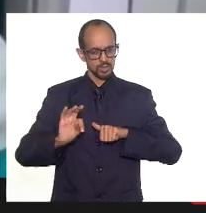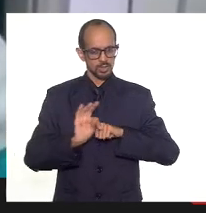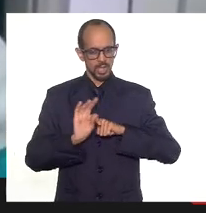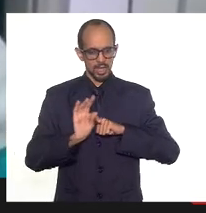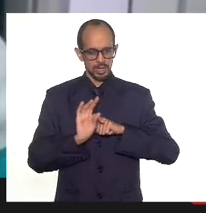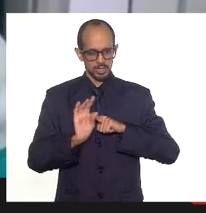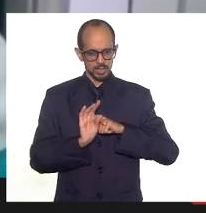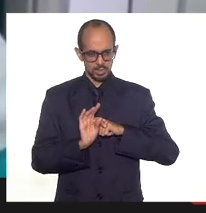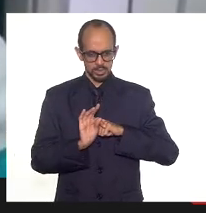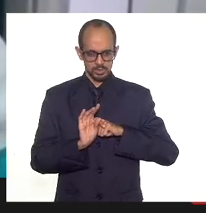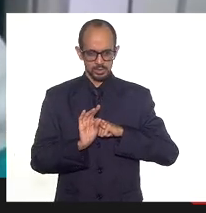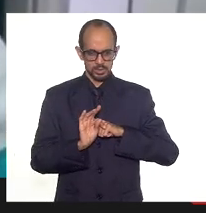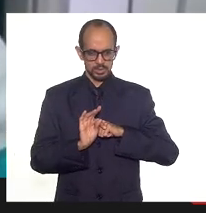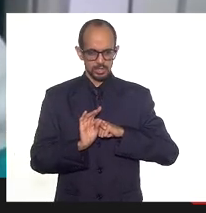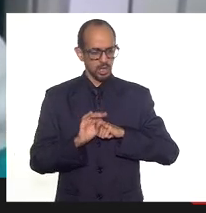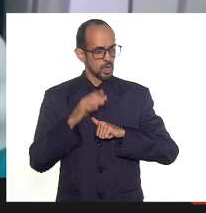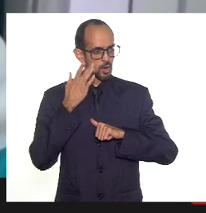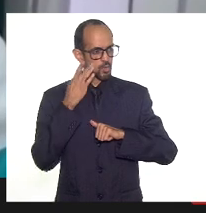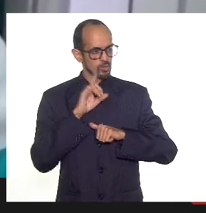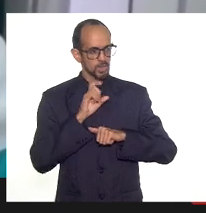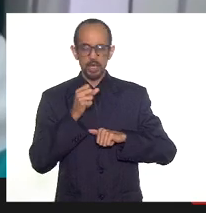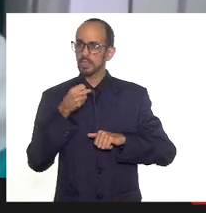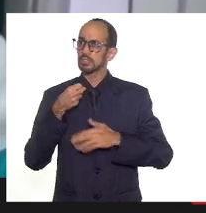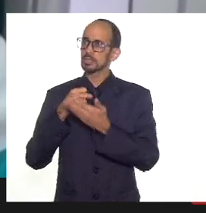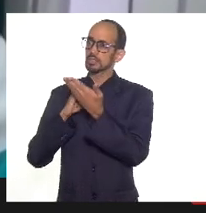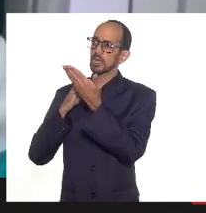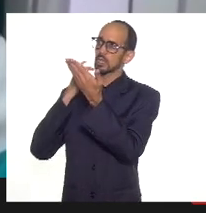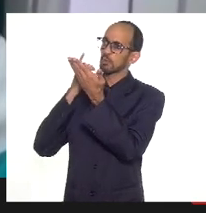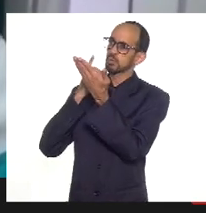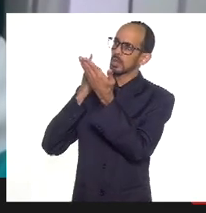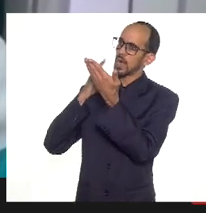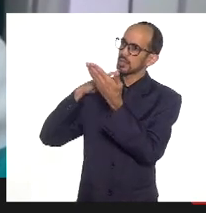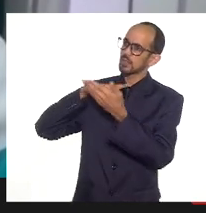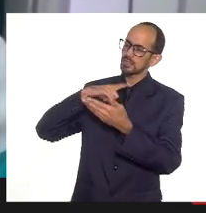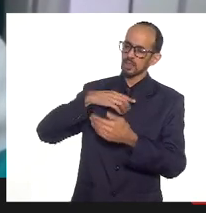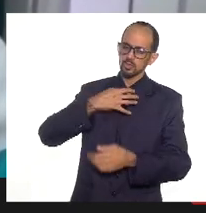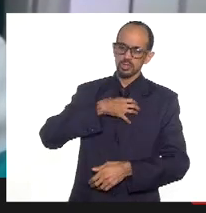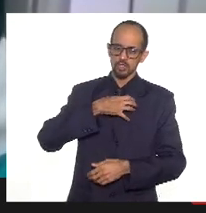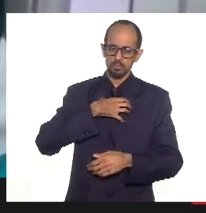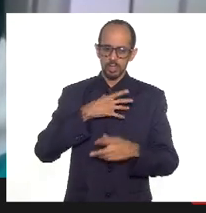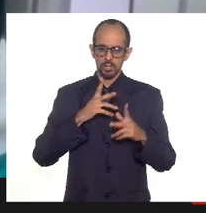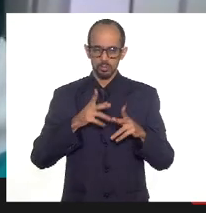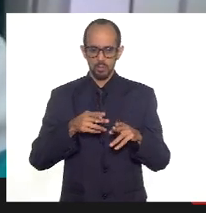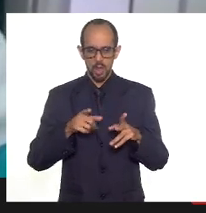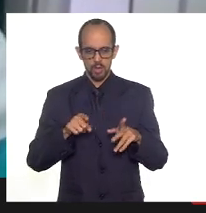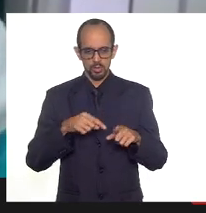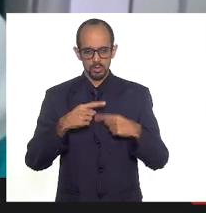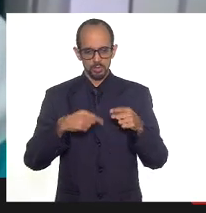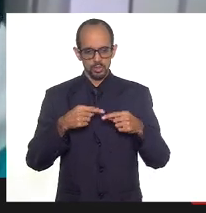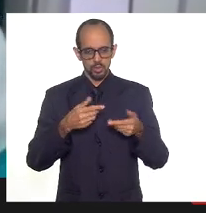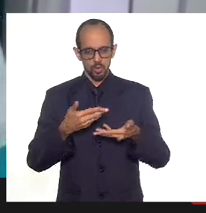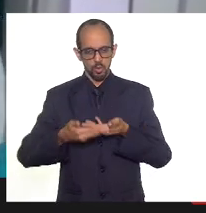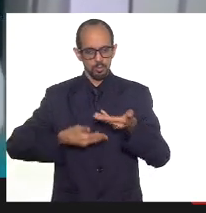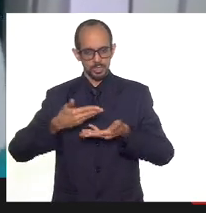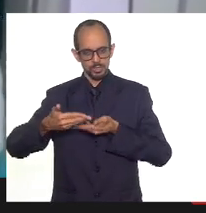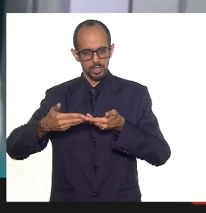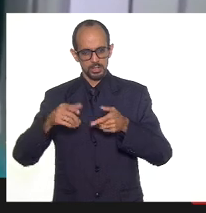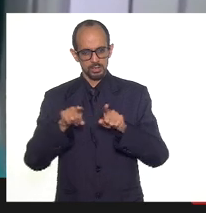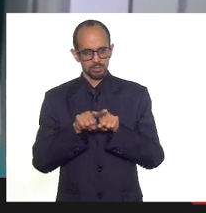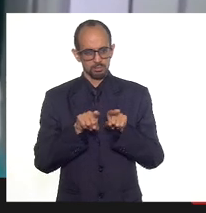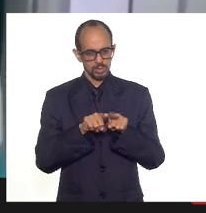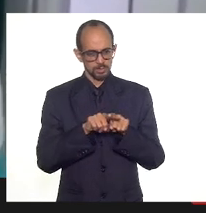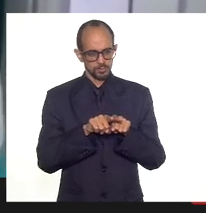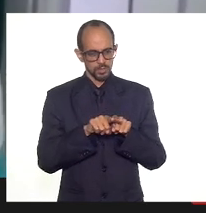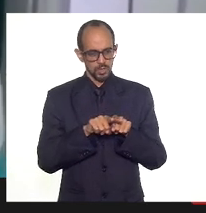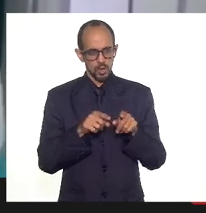Célia Jordão, não sei se Vossa Excelência tem o mesmo sentimento, eu compartilhei depois com o Luiz Paulo, com a Marta, enfim, com o Márcio, assim, o conjunto de informações